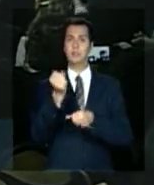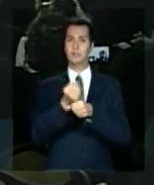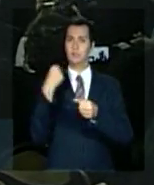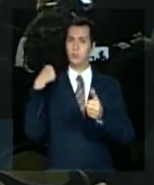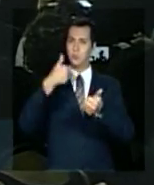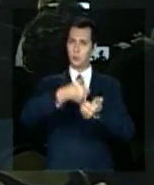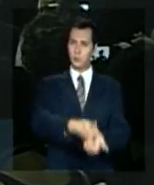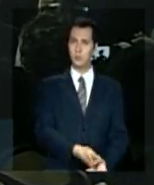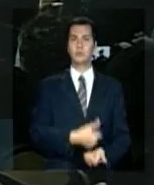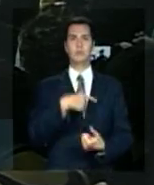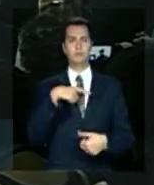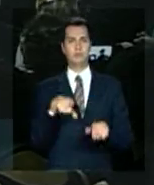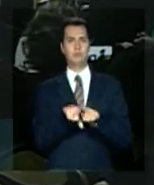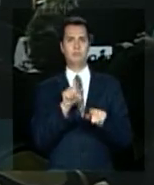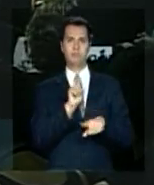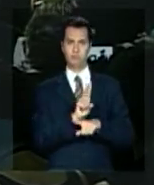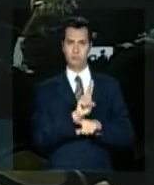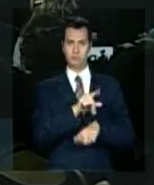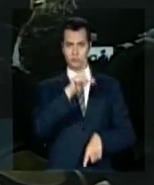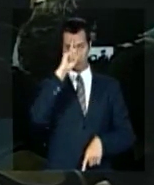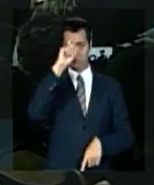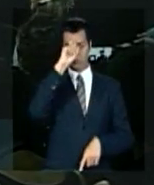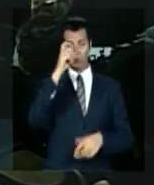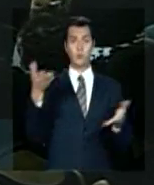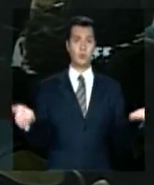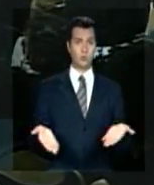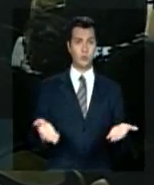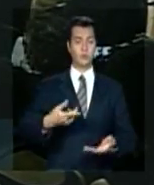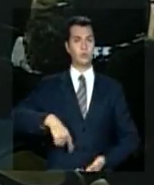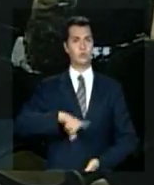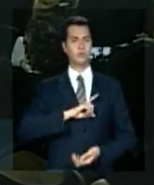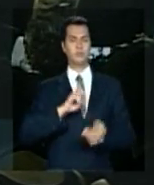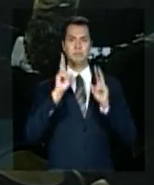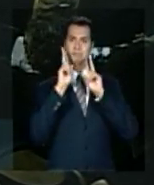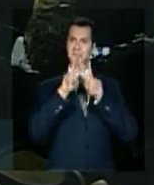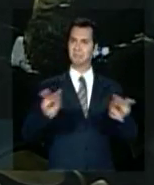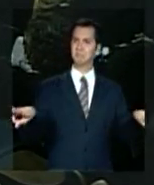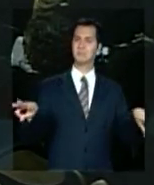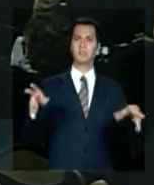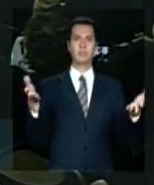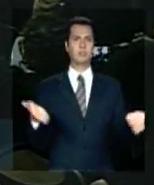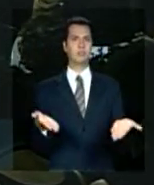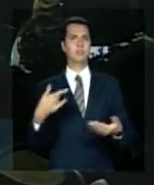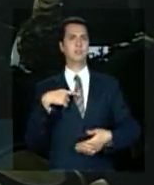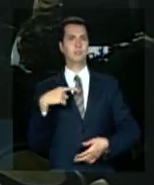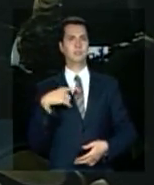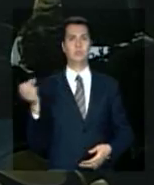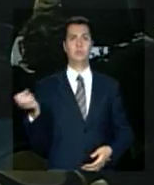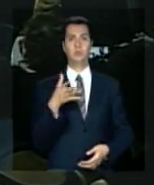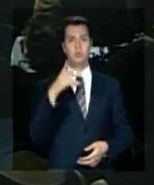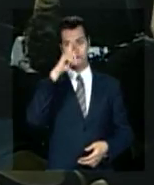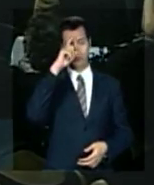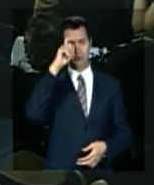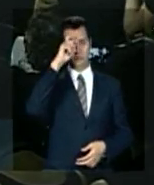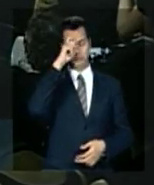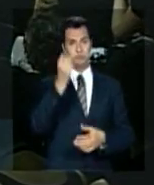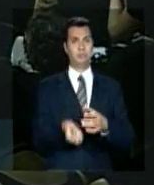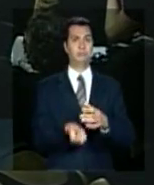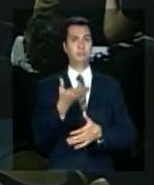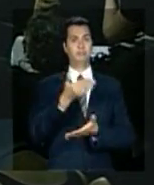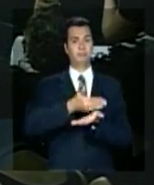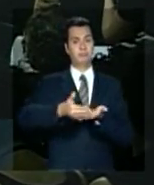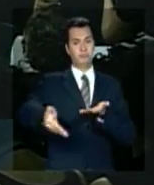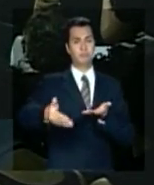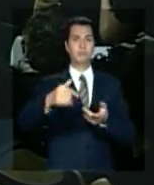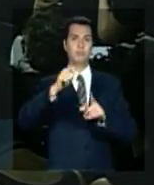diz é muita alegria nós podemos observar o funcionamento de unidade recente que começou a funcionar